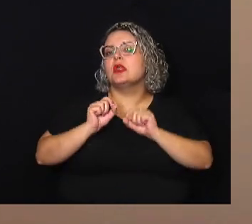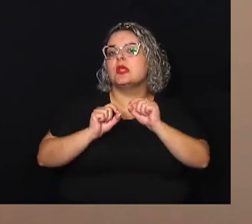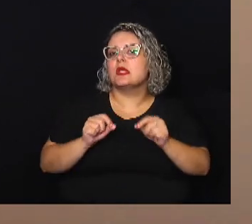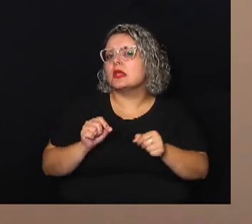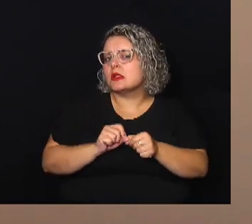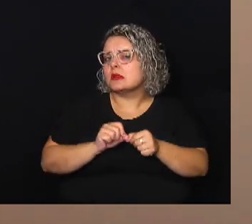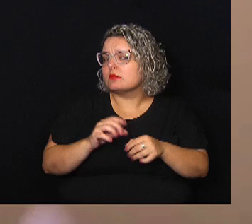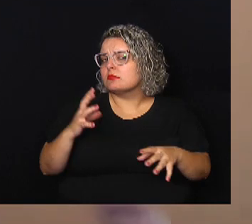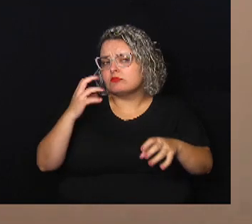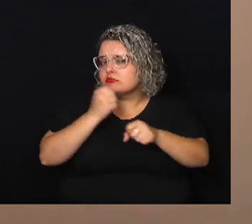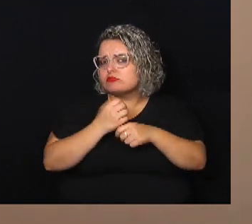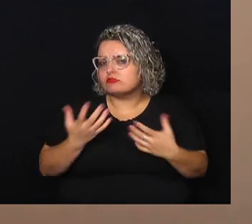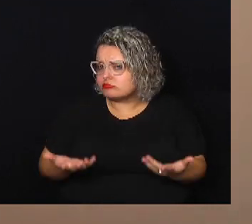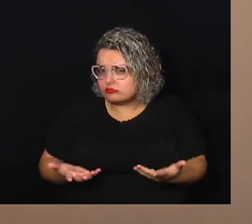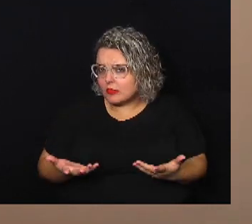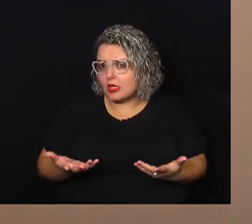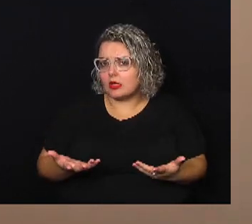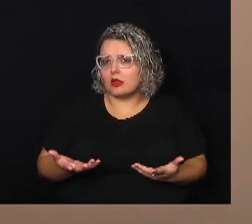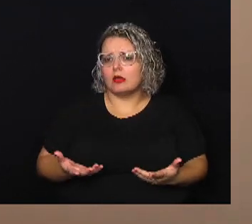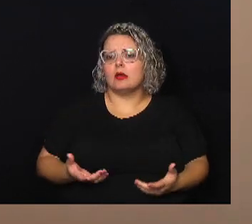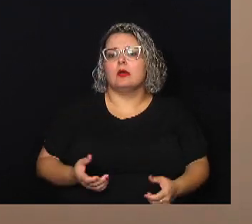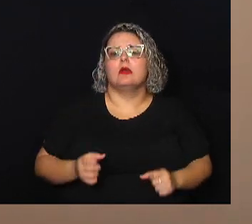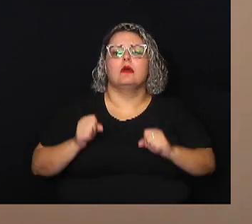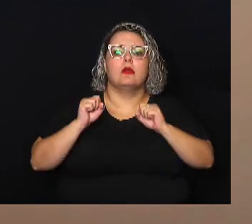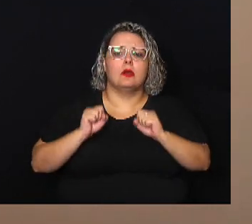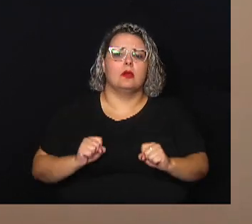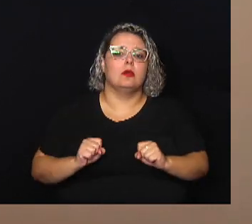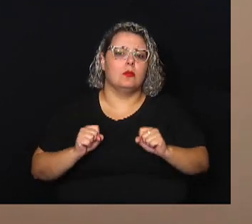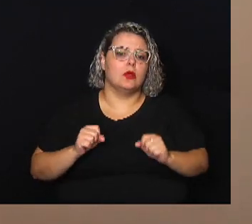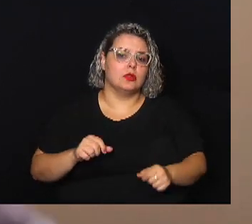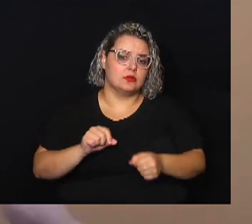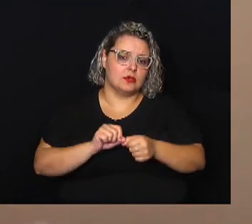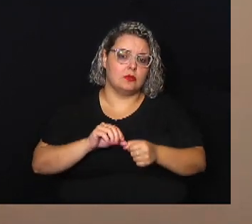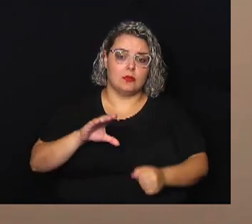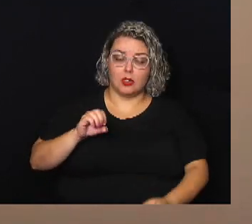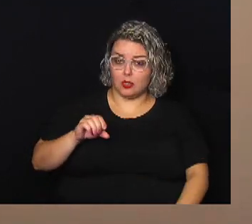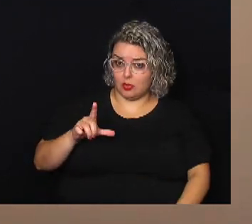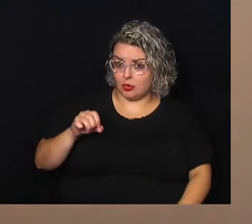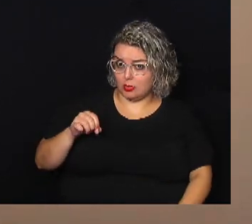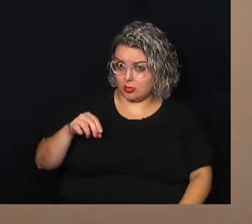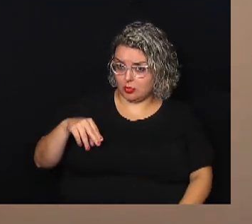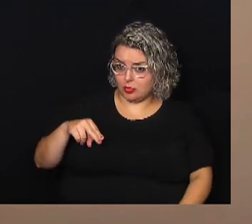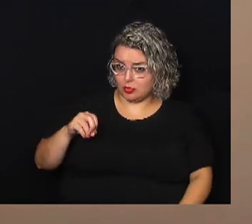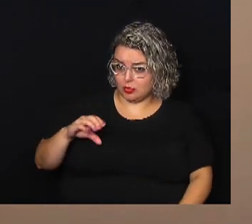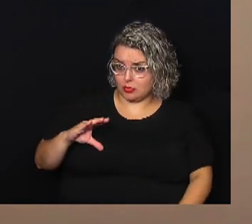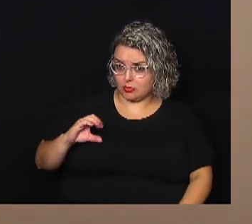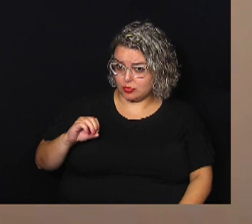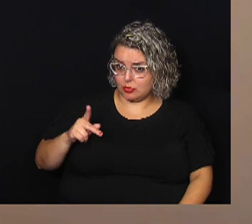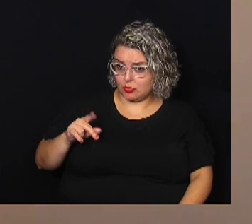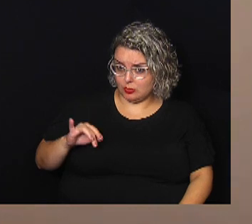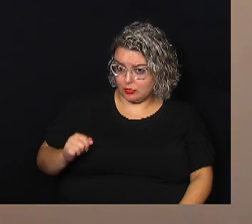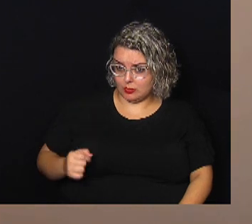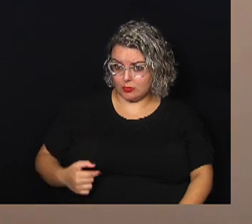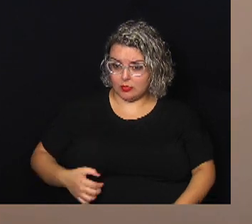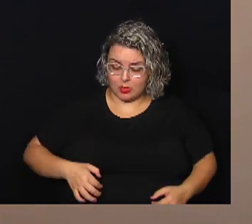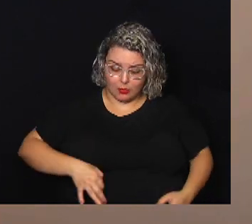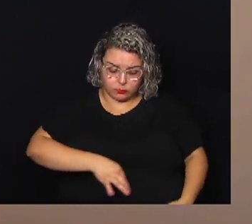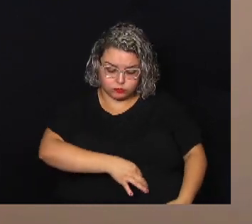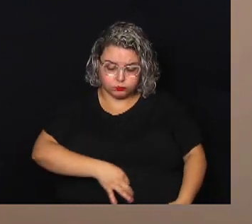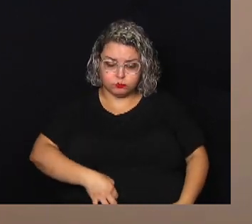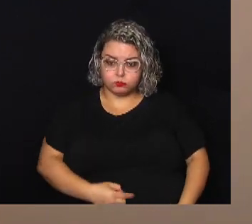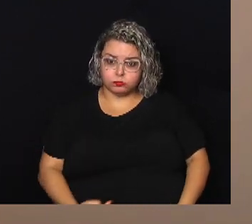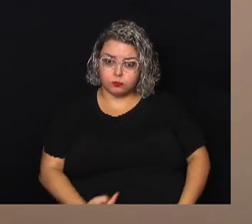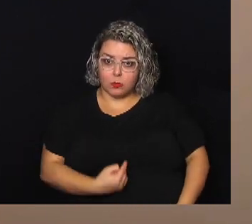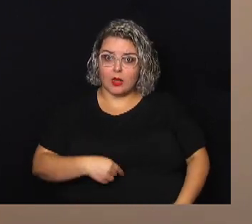aquele paciente que é elegível para fazer uma colono, onde ele consegue fazer o rastreamento do câncer de intestino, já